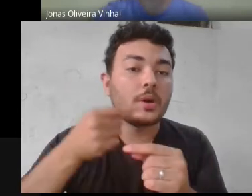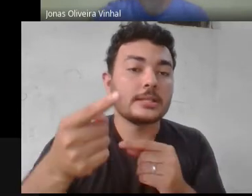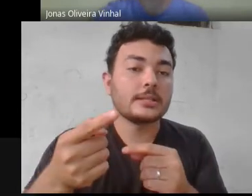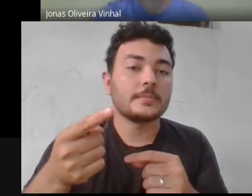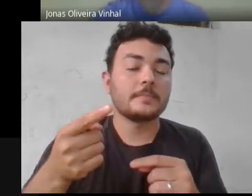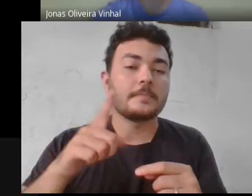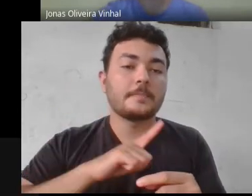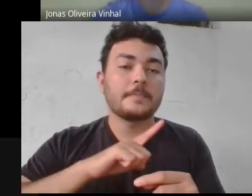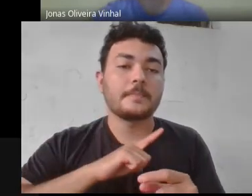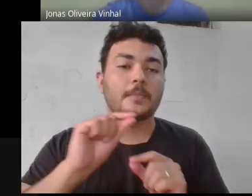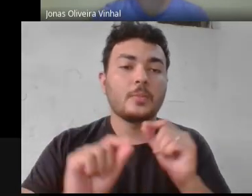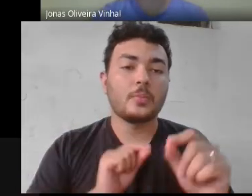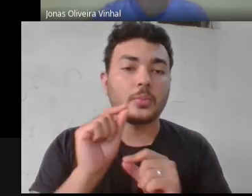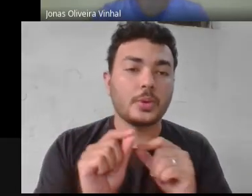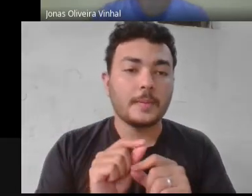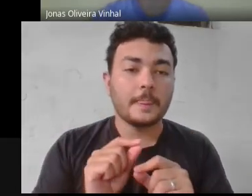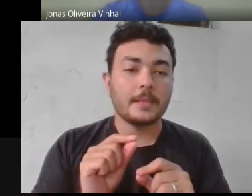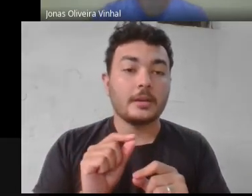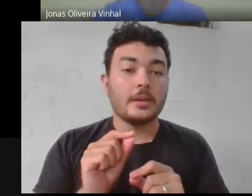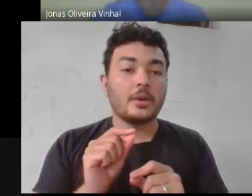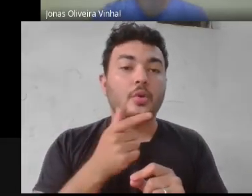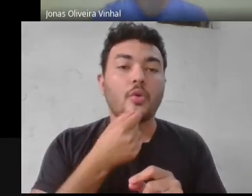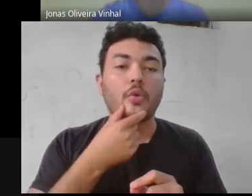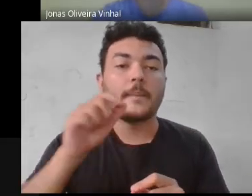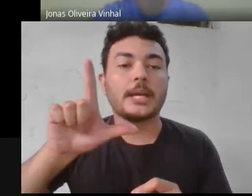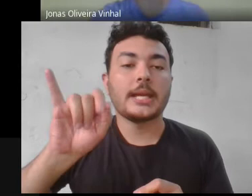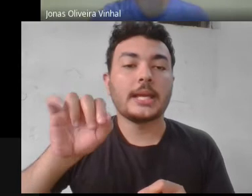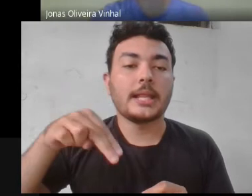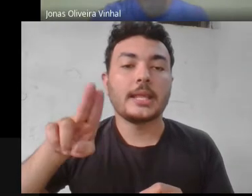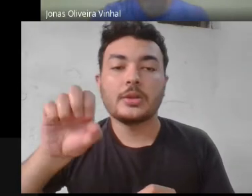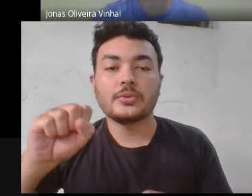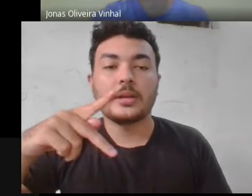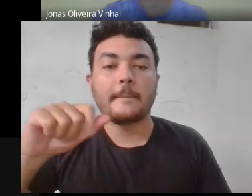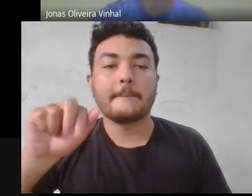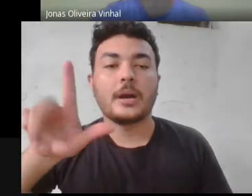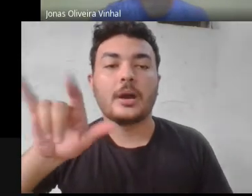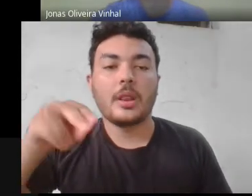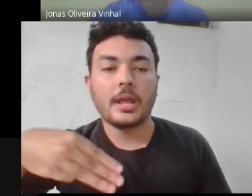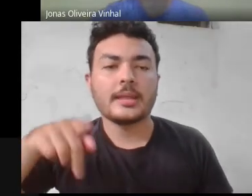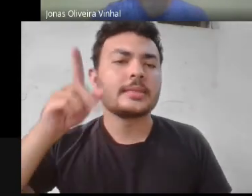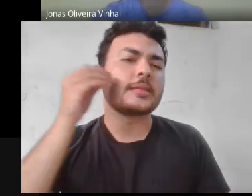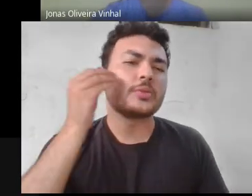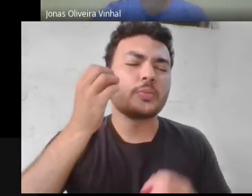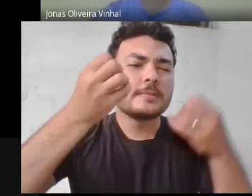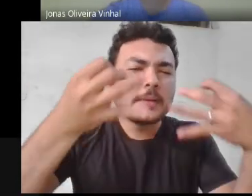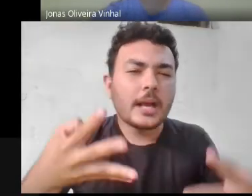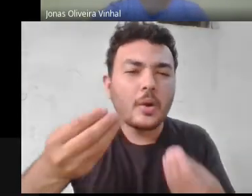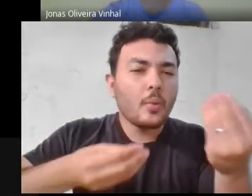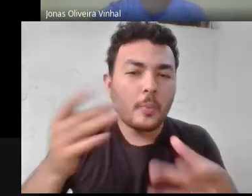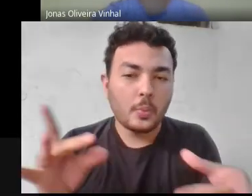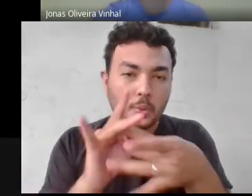houve Linus Pauling iniciou os trabalhos de tentar explicar essa formação das ligações químicas nos compostos de coordenação, né?